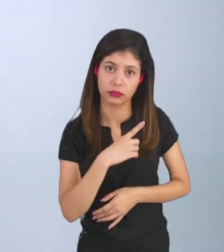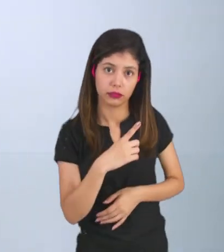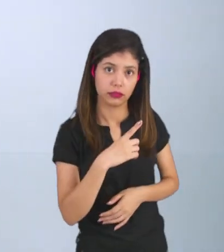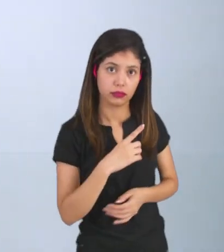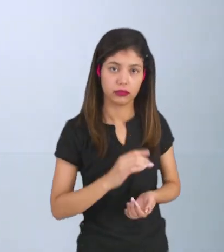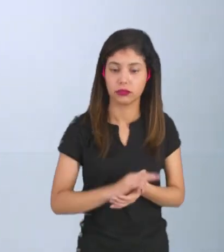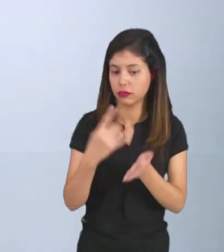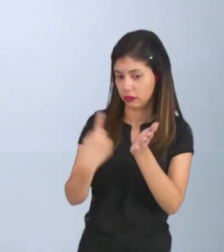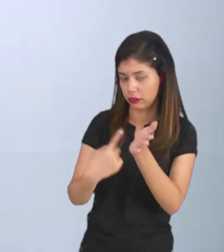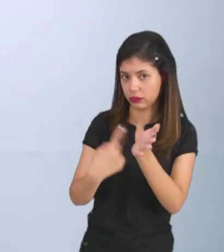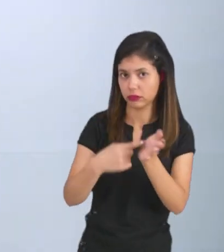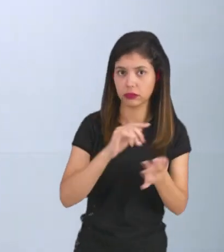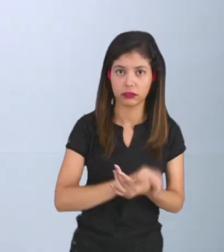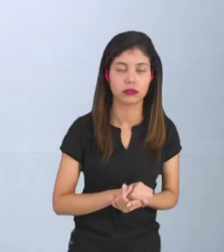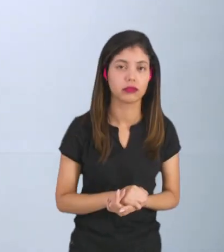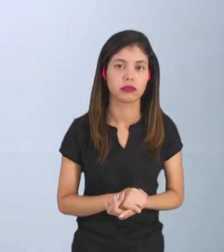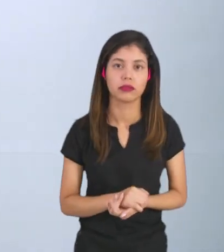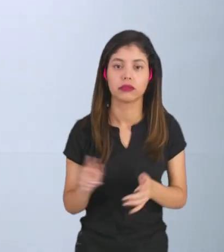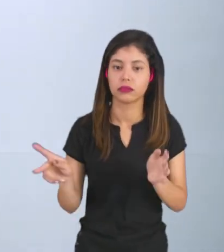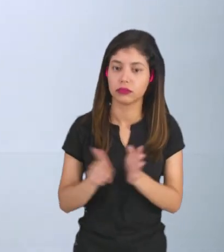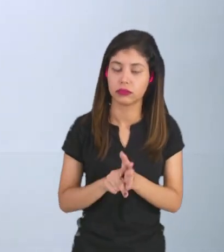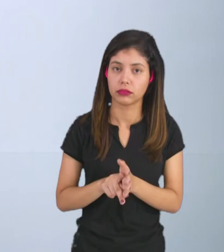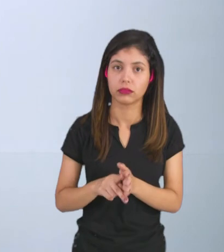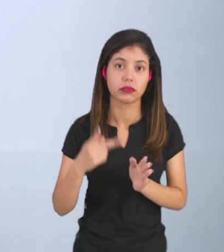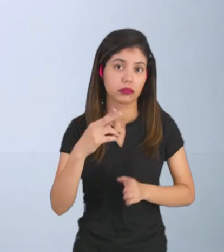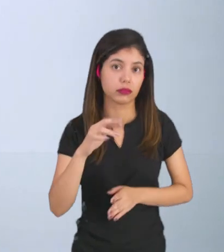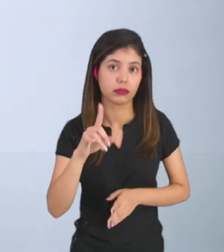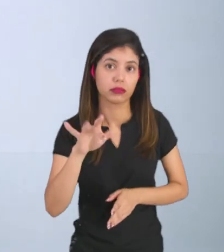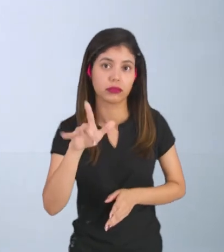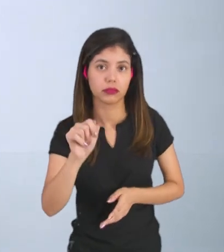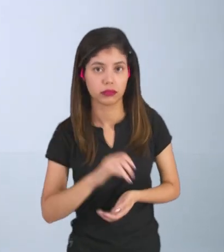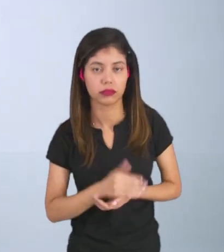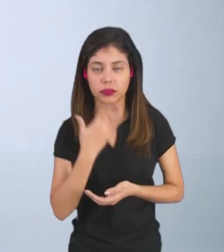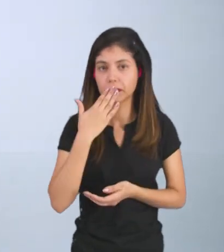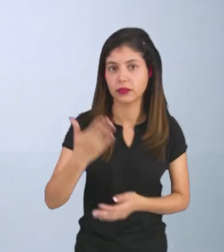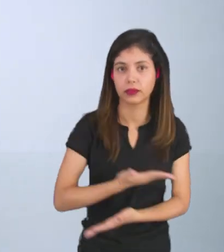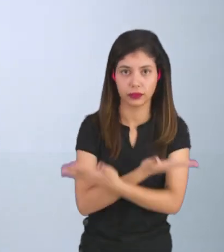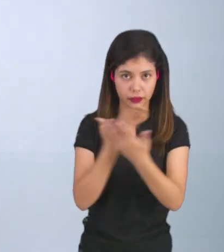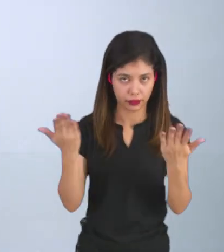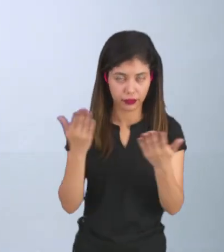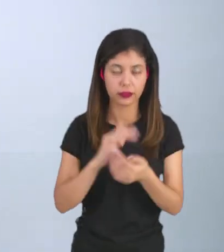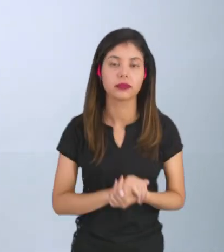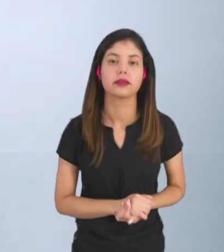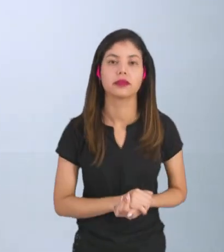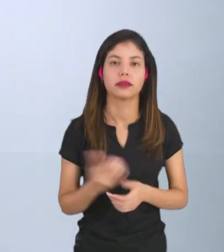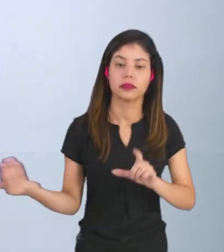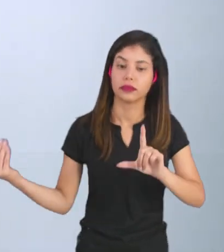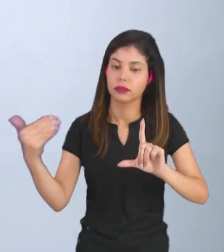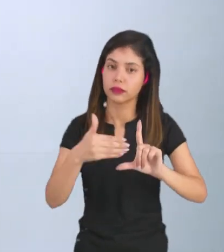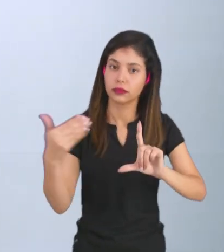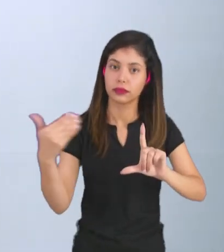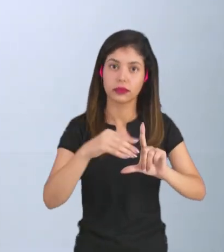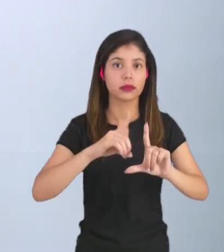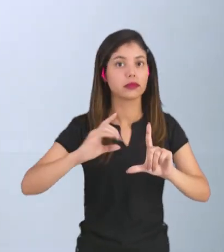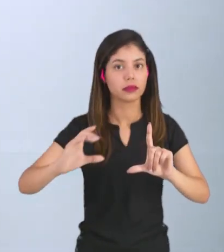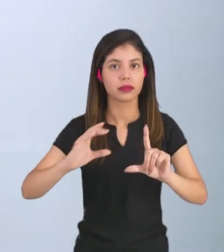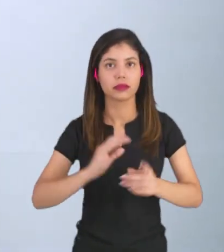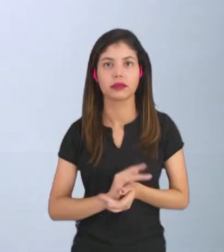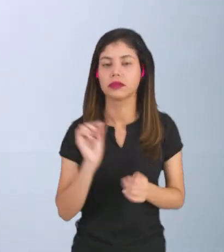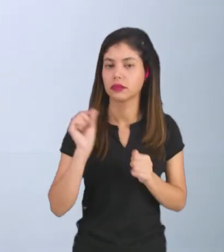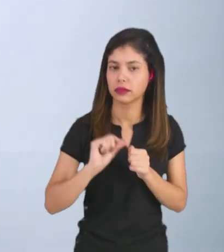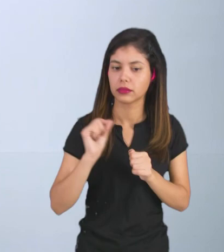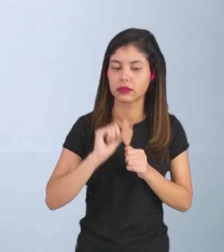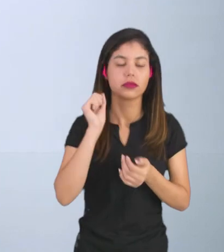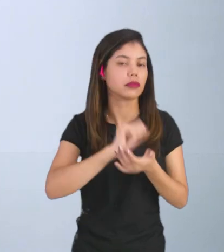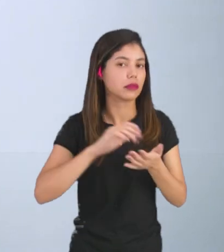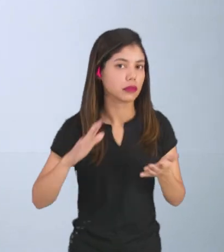das combinações, da probabilidade. Então, eu peço a vocês que corram na plataforma Eduque, façam